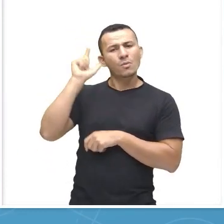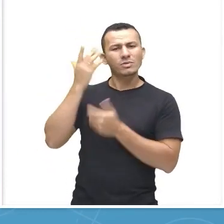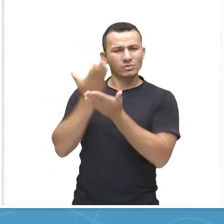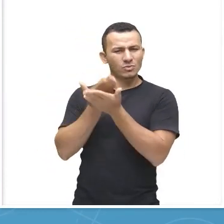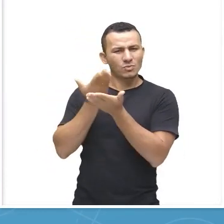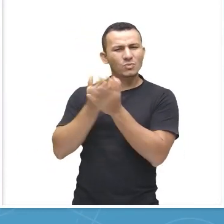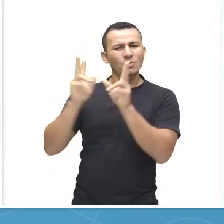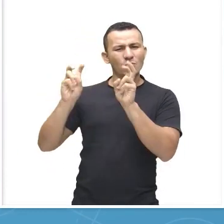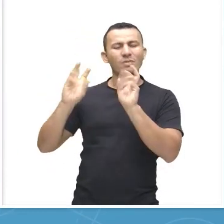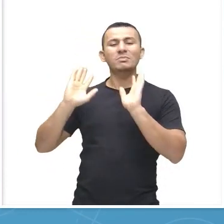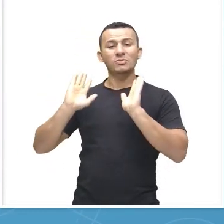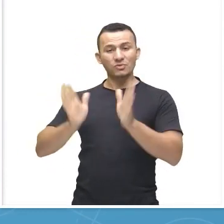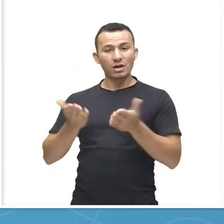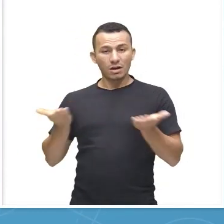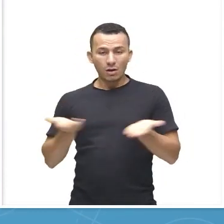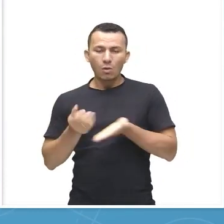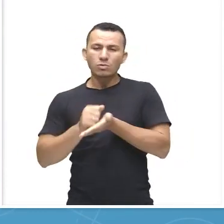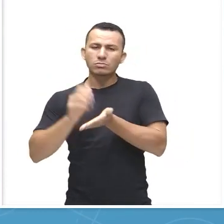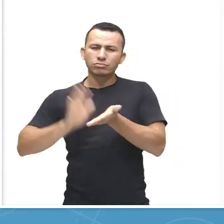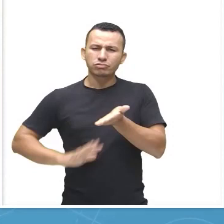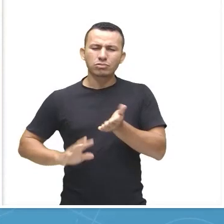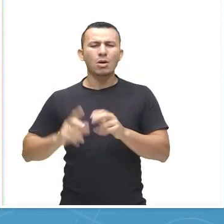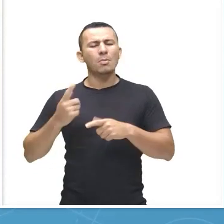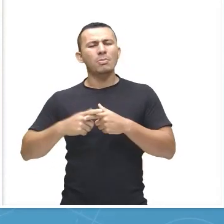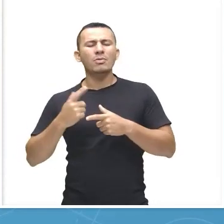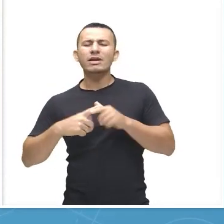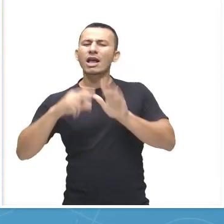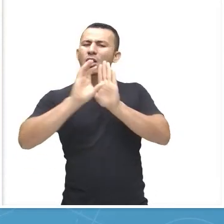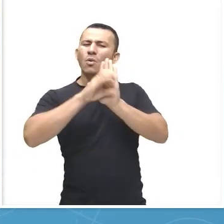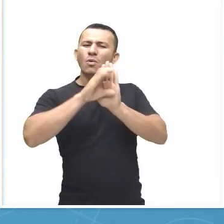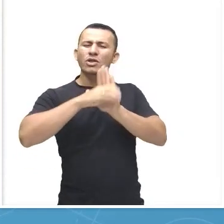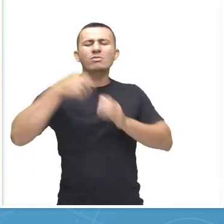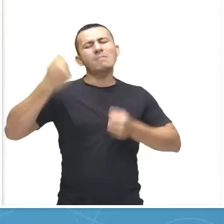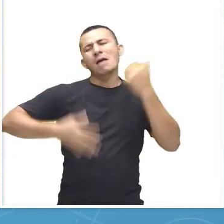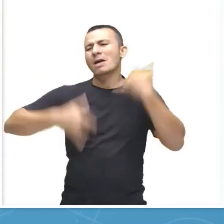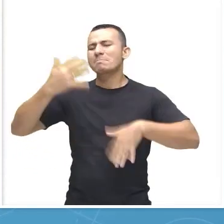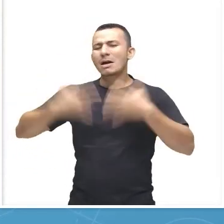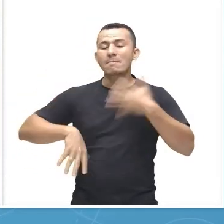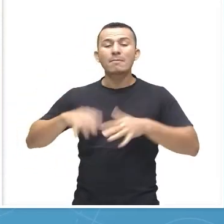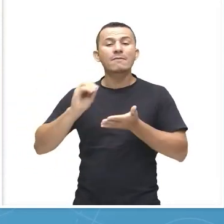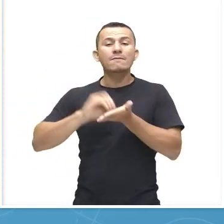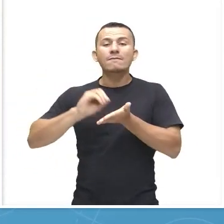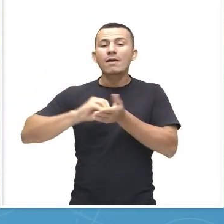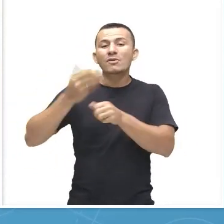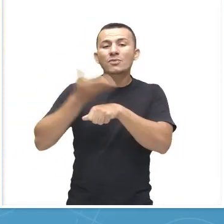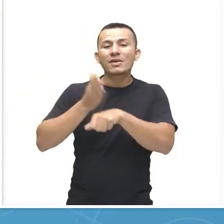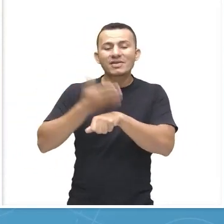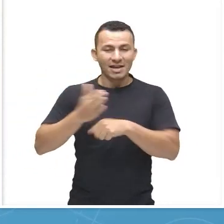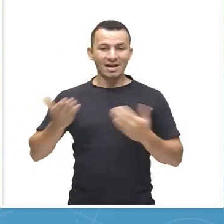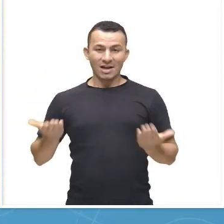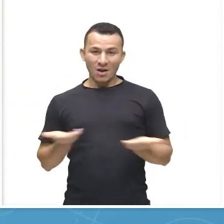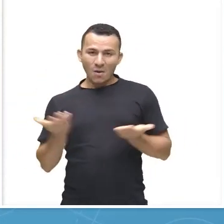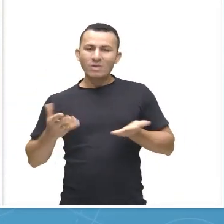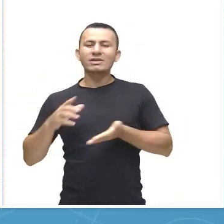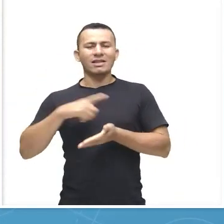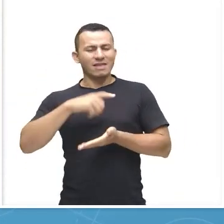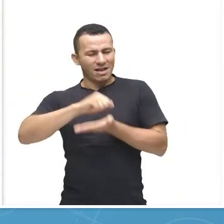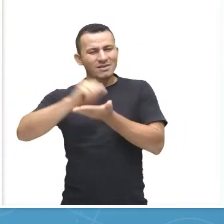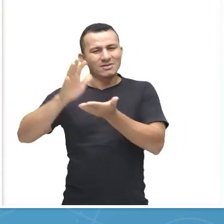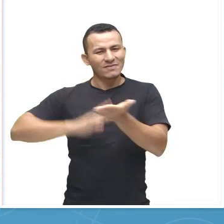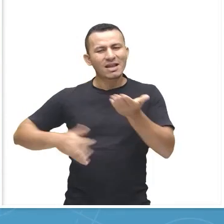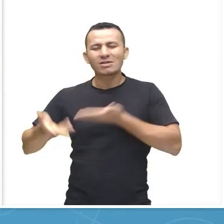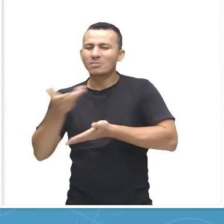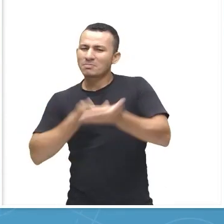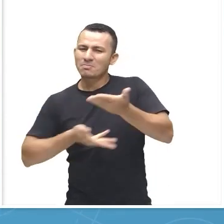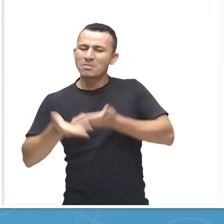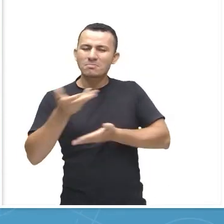né? Não adianta só você ter o conteúdo, só falar, se não tem a prática, o exercício. Então hoje